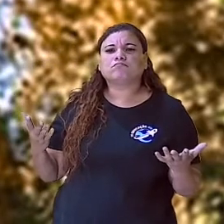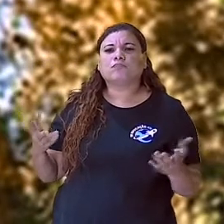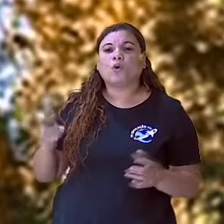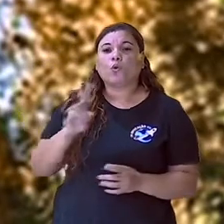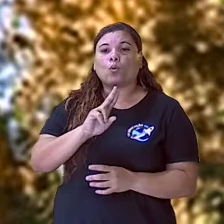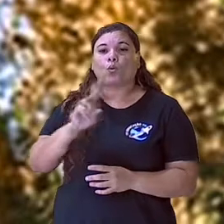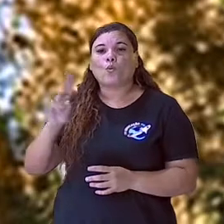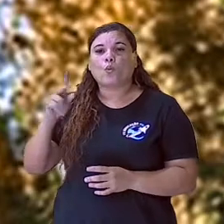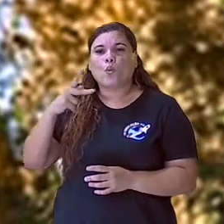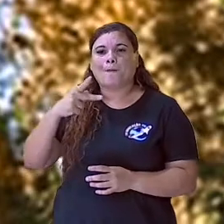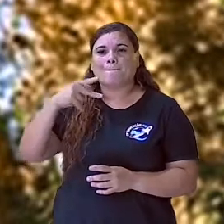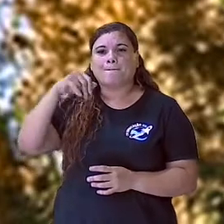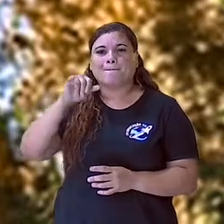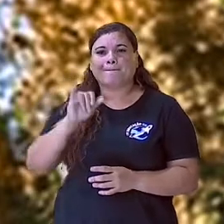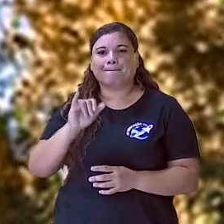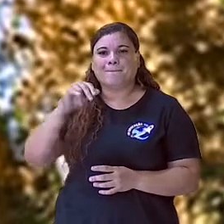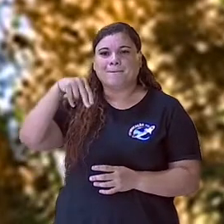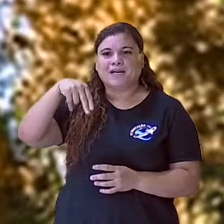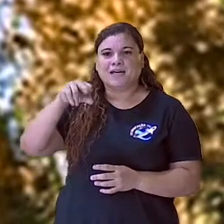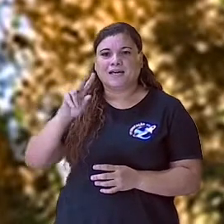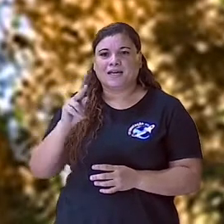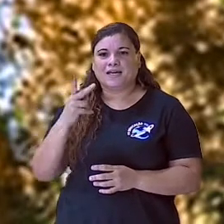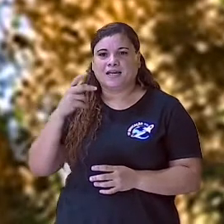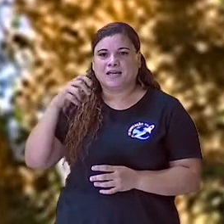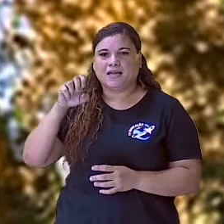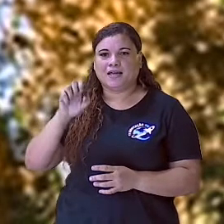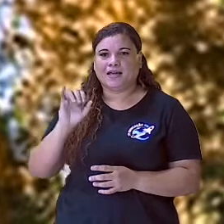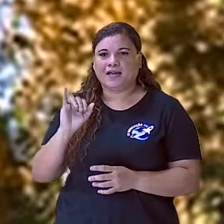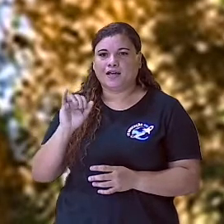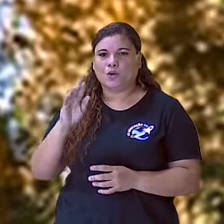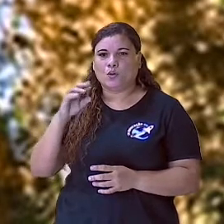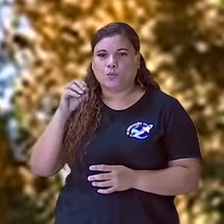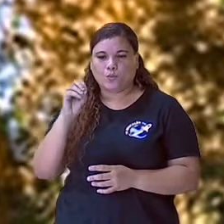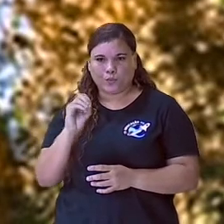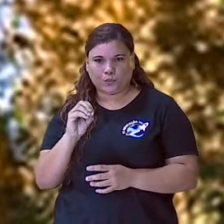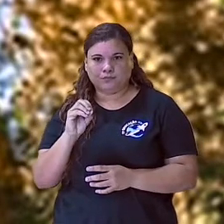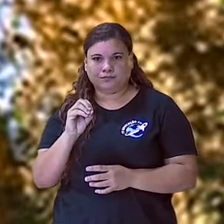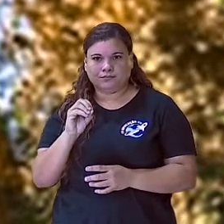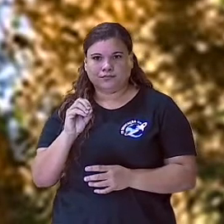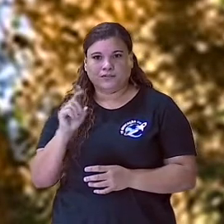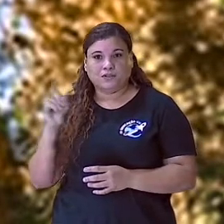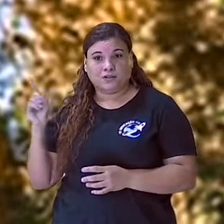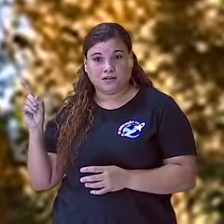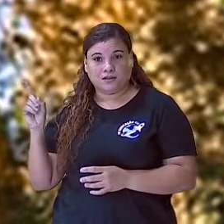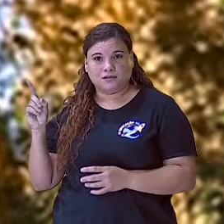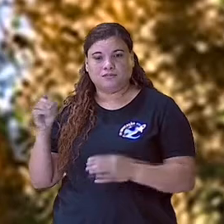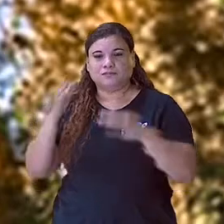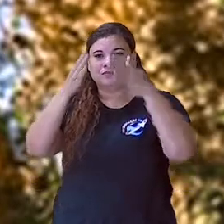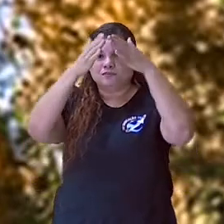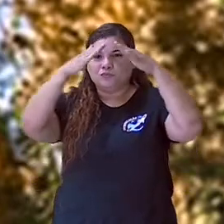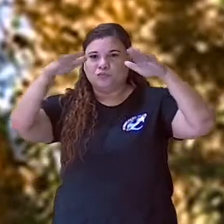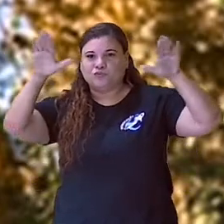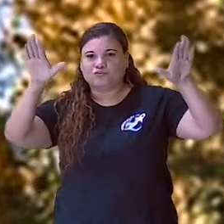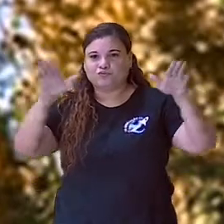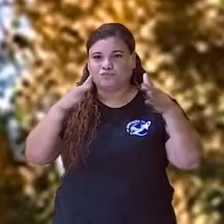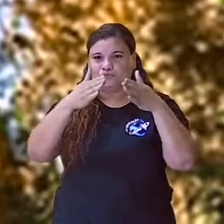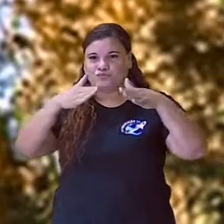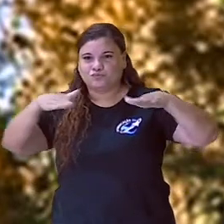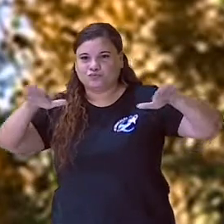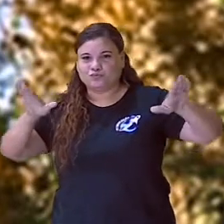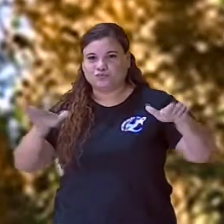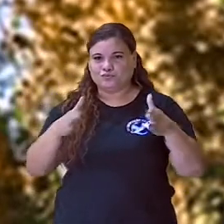resistir a uma temporada de mais secas, ok?